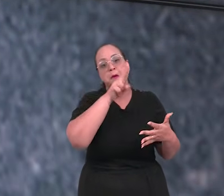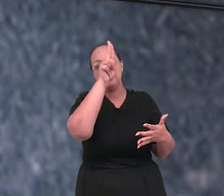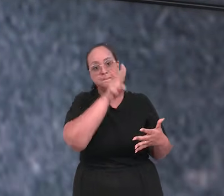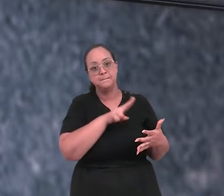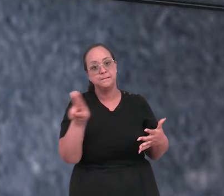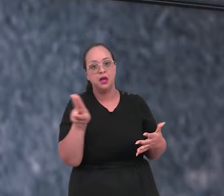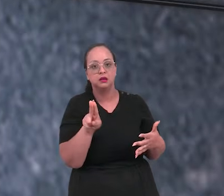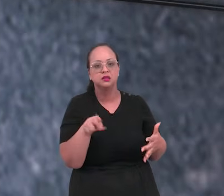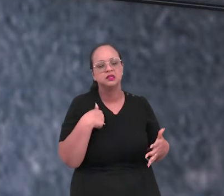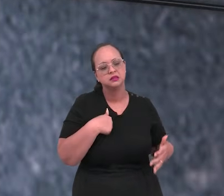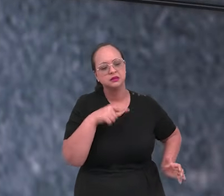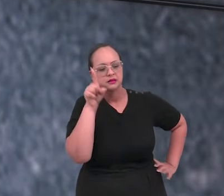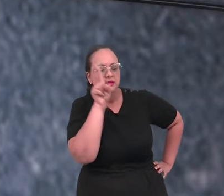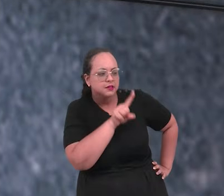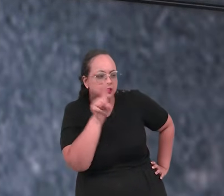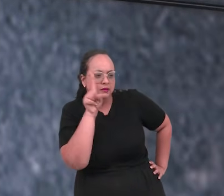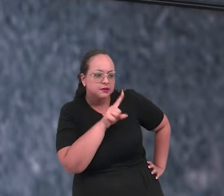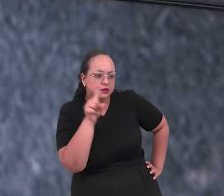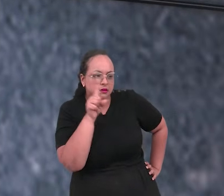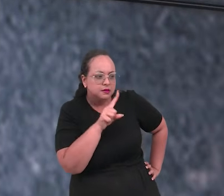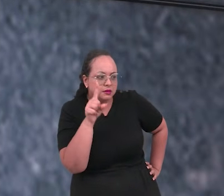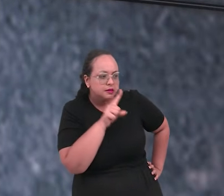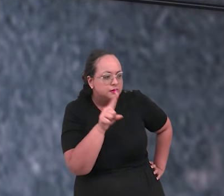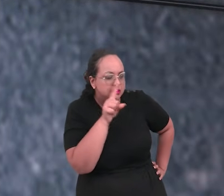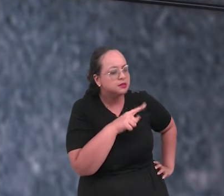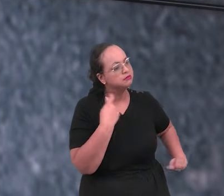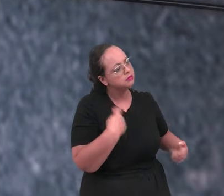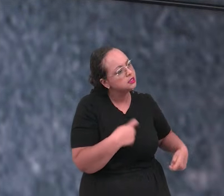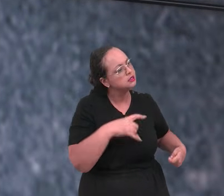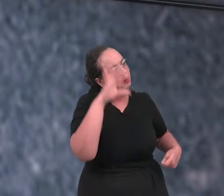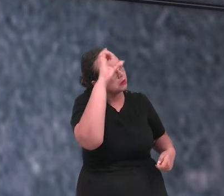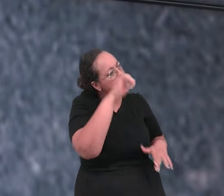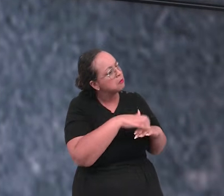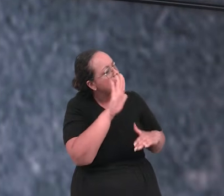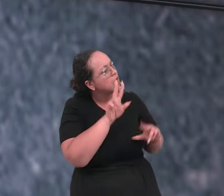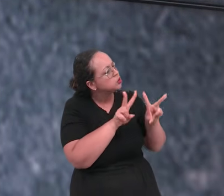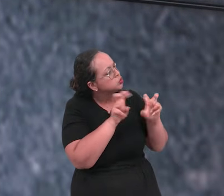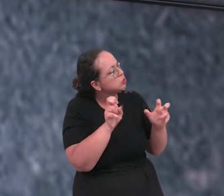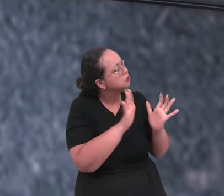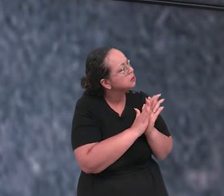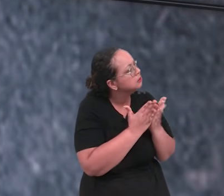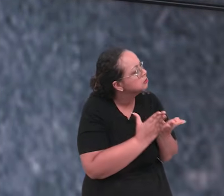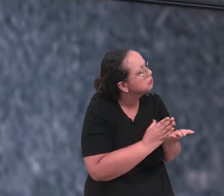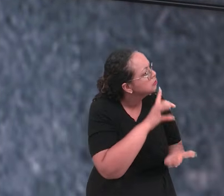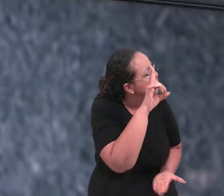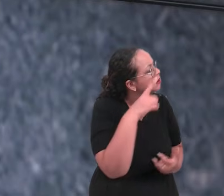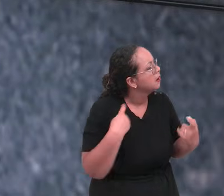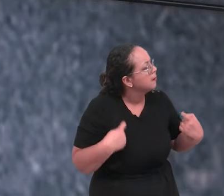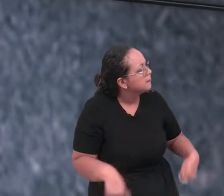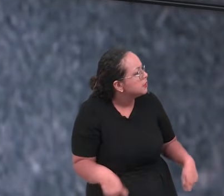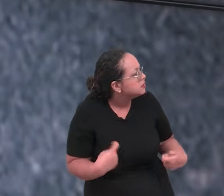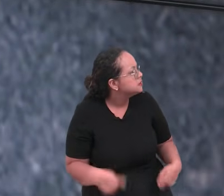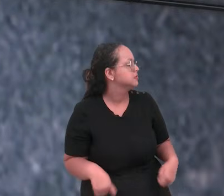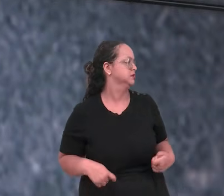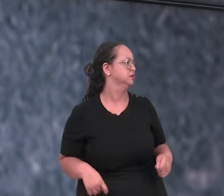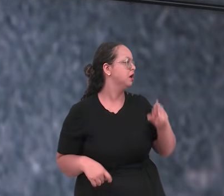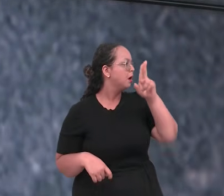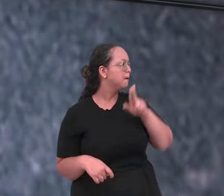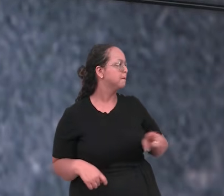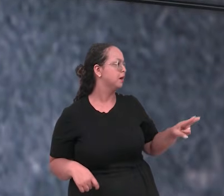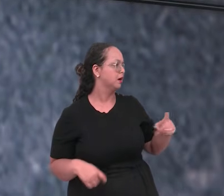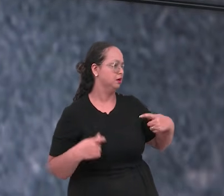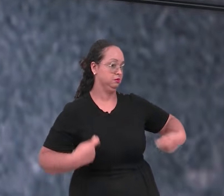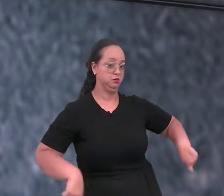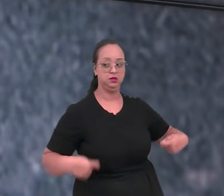havia uma fragilidade, uma vulnerabilidade na formação dos padres, enfim, do